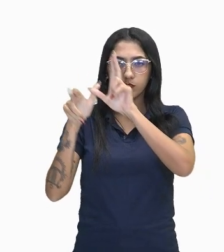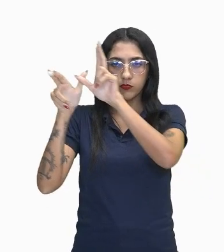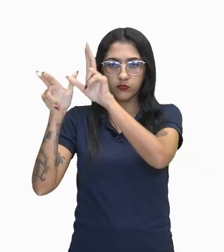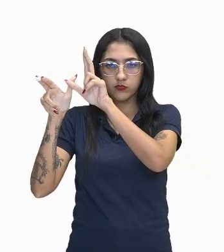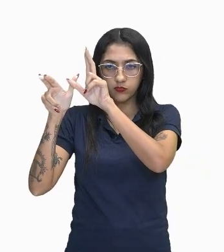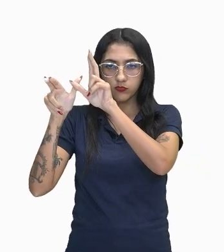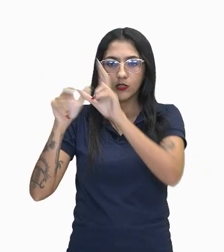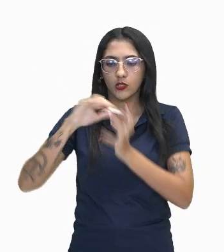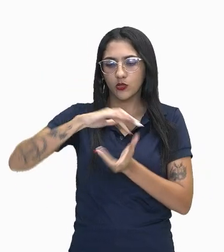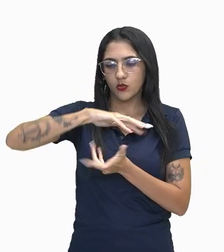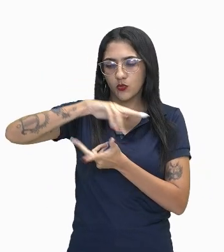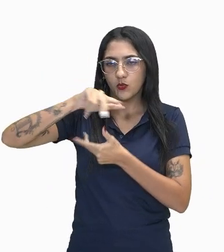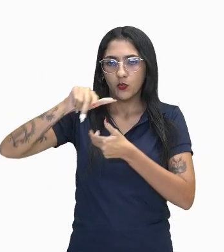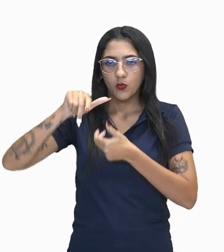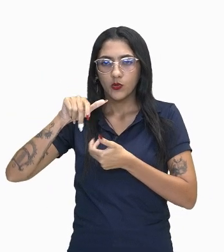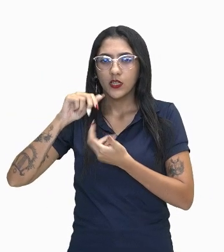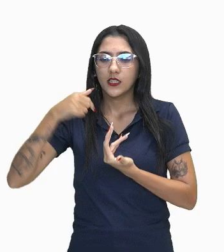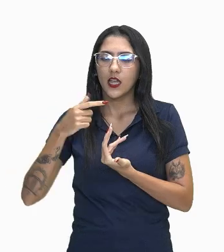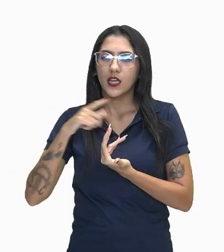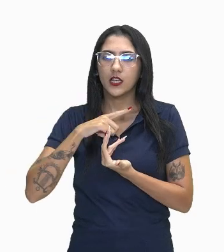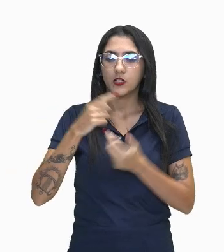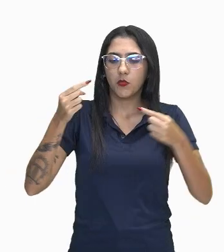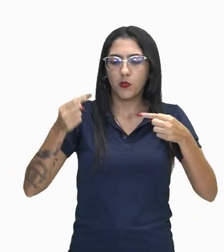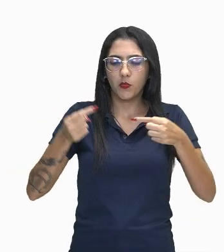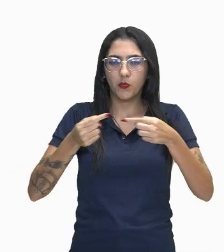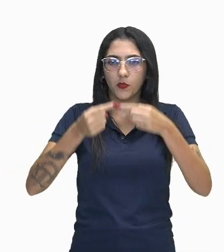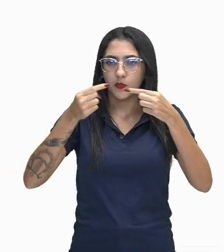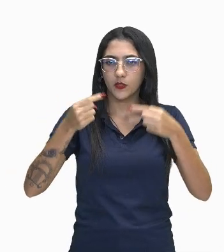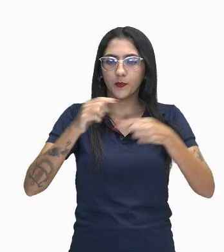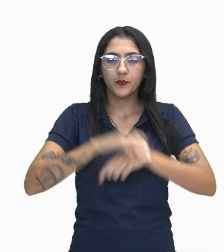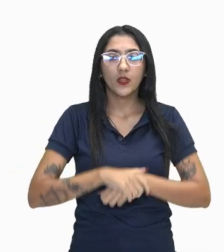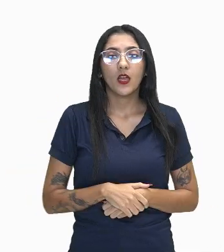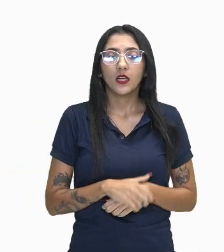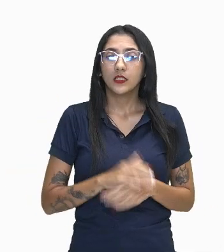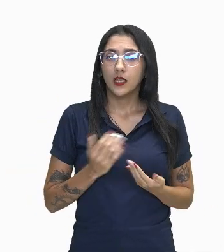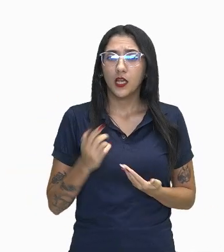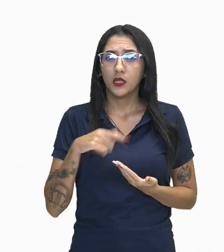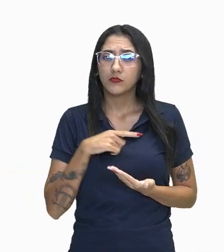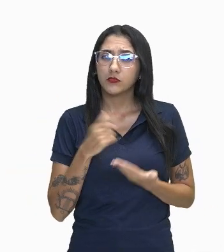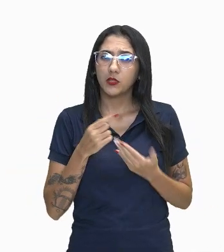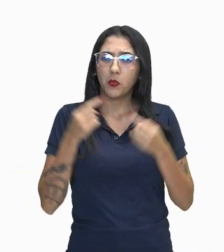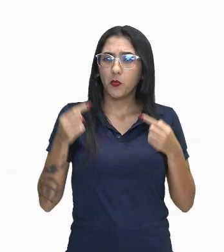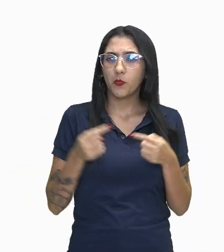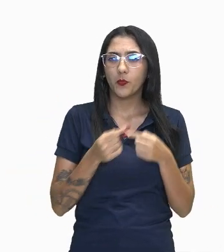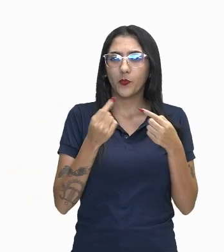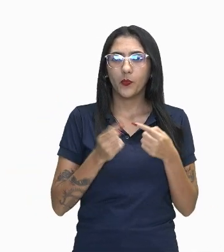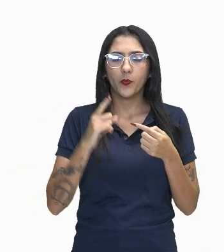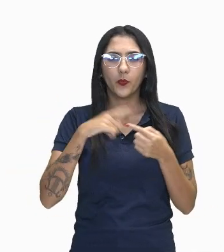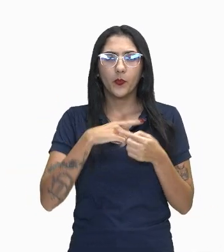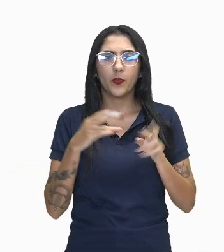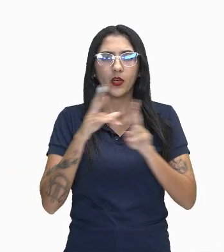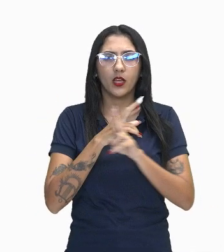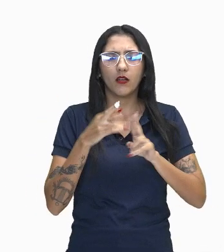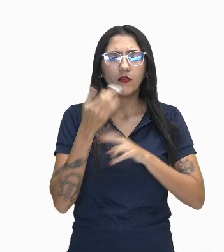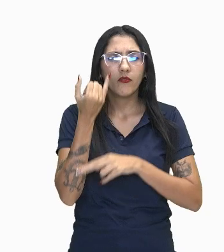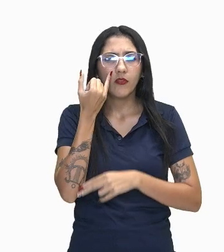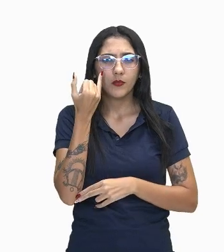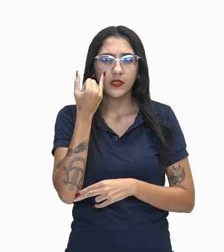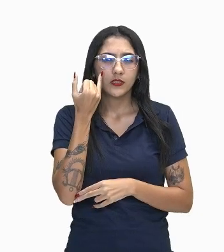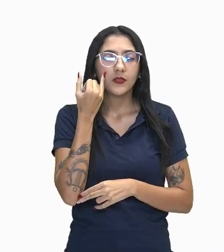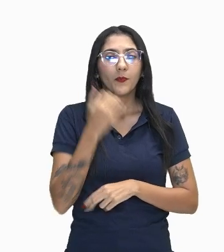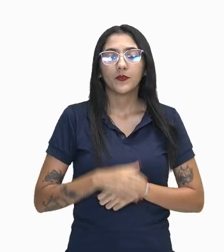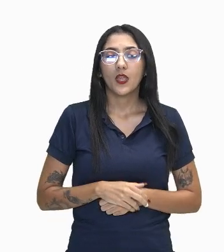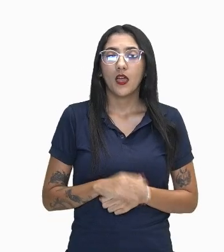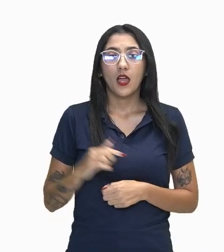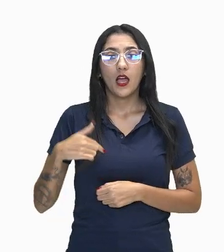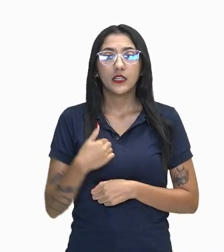a própria posição. Então, para ocorrer esse funcionamento, né, do GPS, vamos utilizar